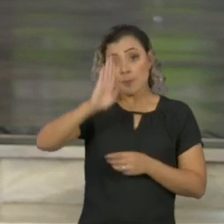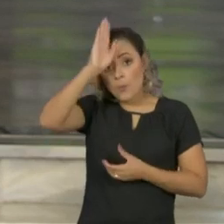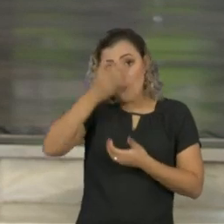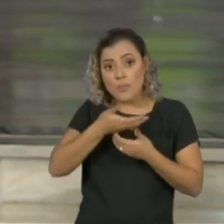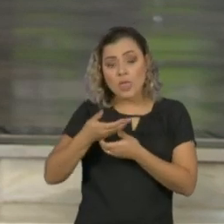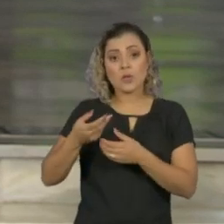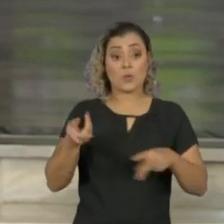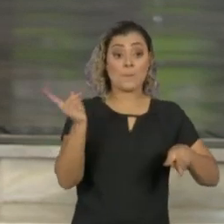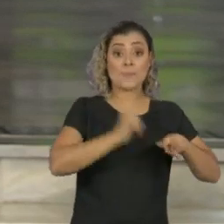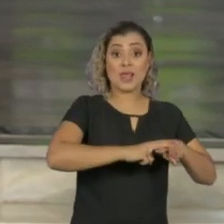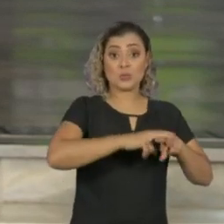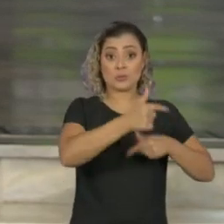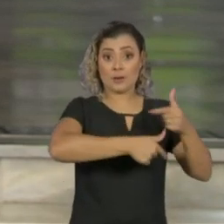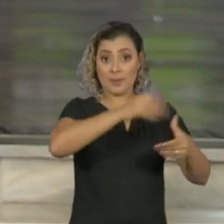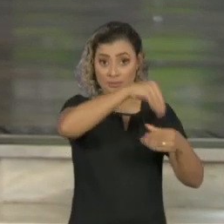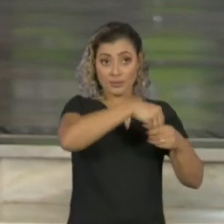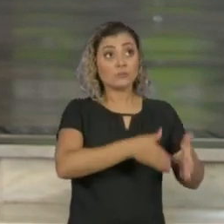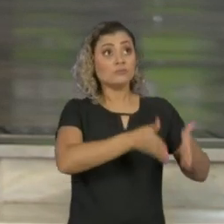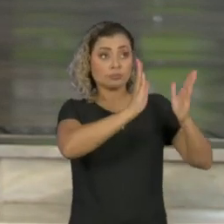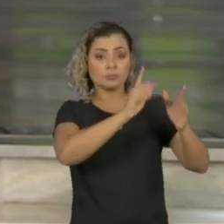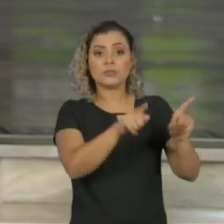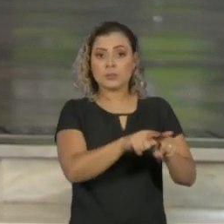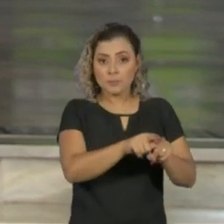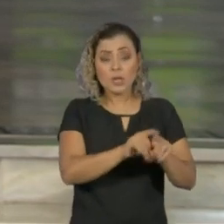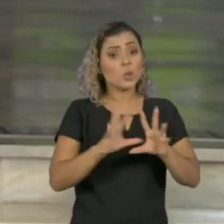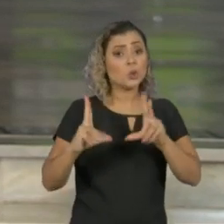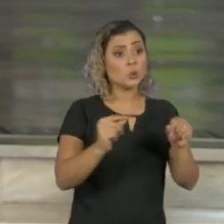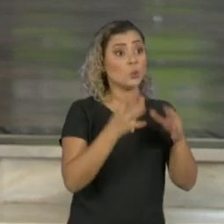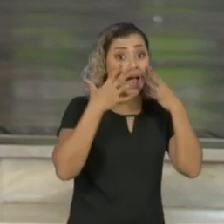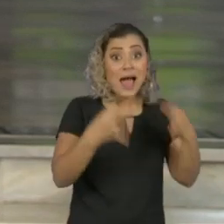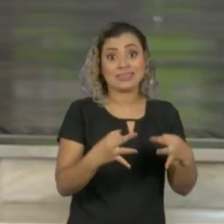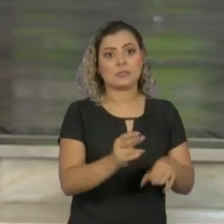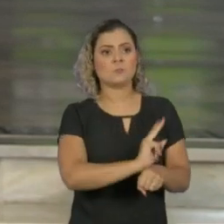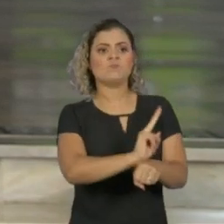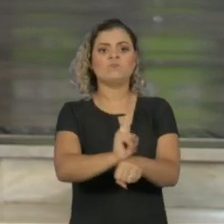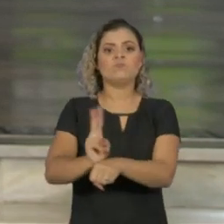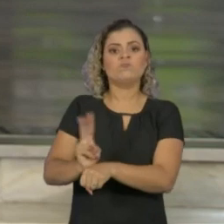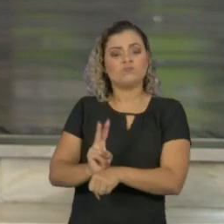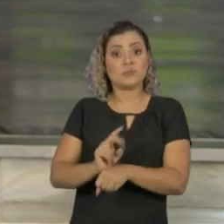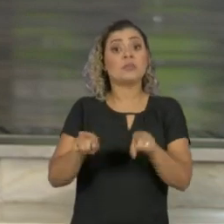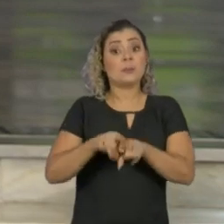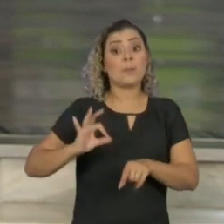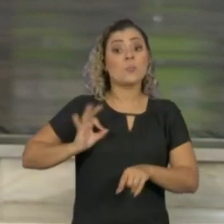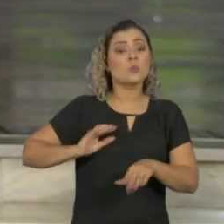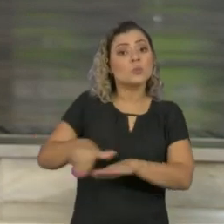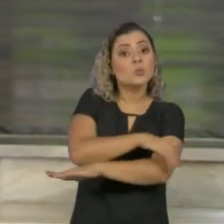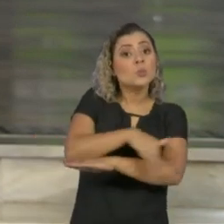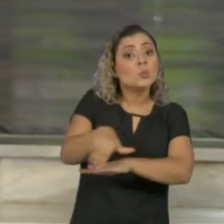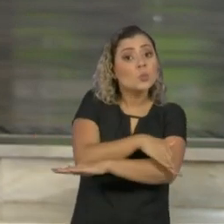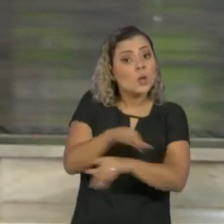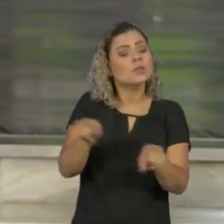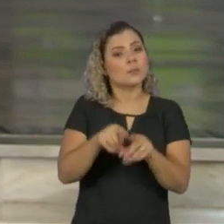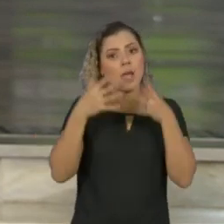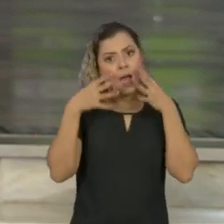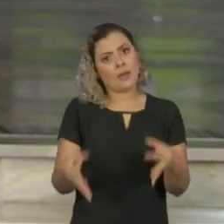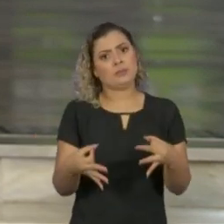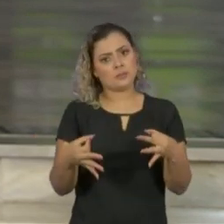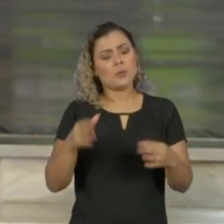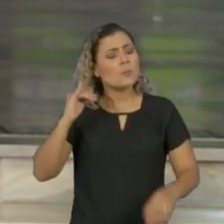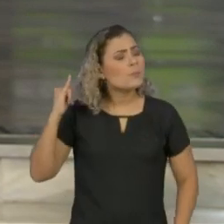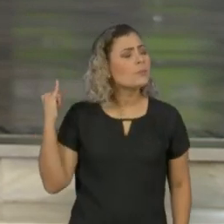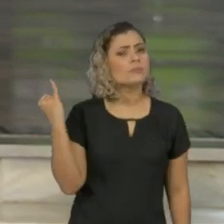Sistema Prisional, atenção reforçada em todas essas áreas e também no policiamento de rua e, em especial,